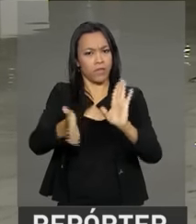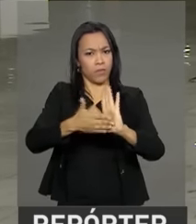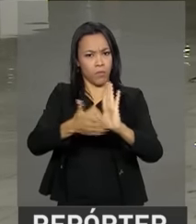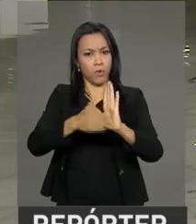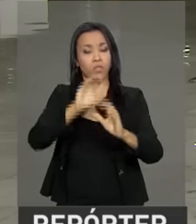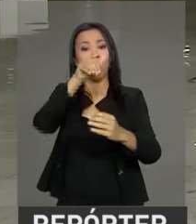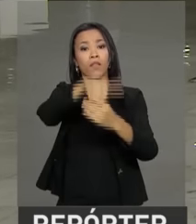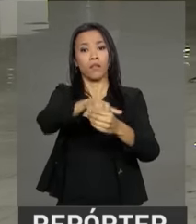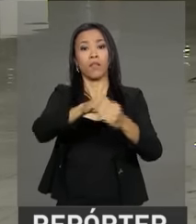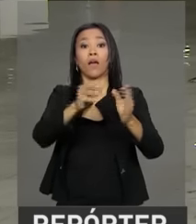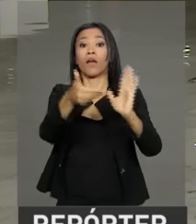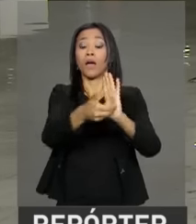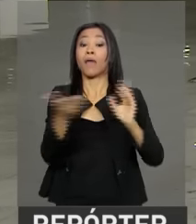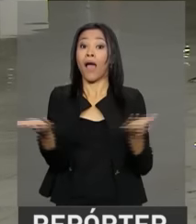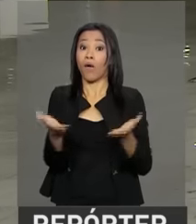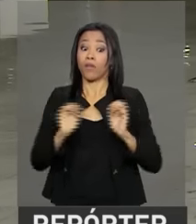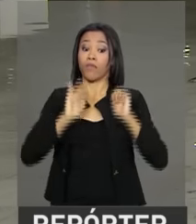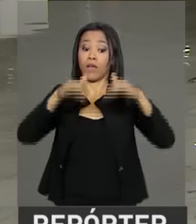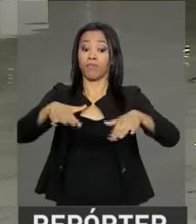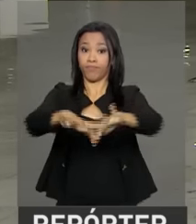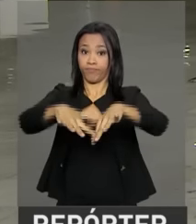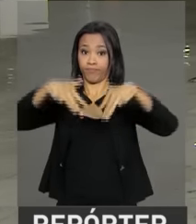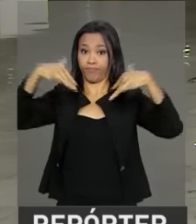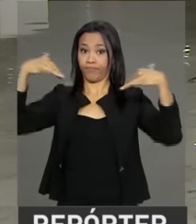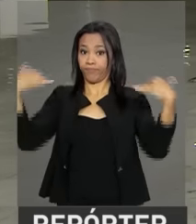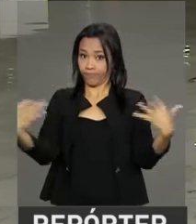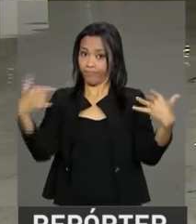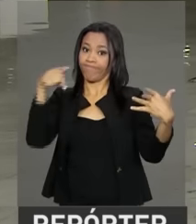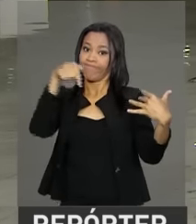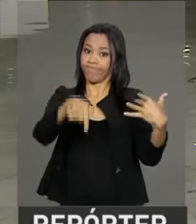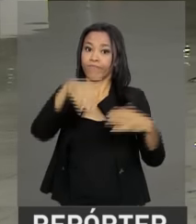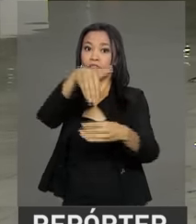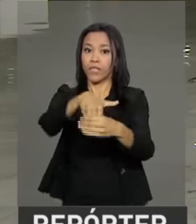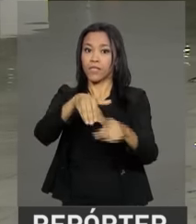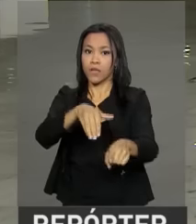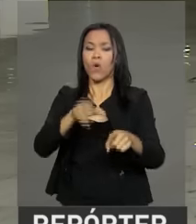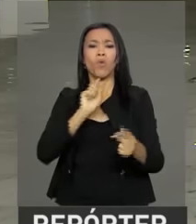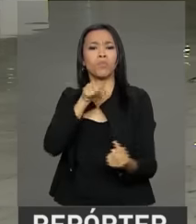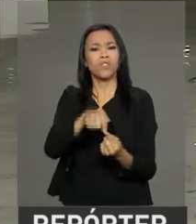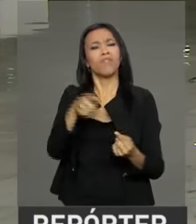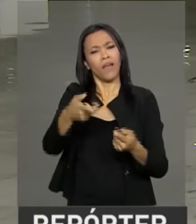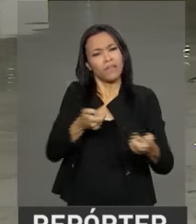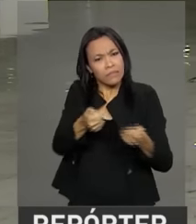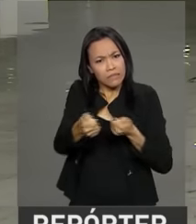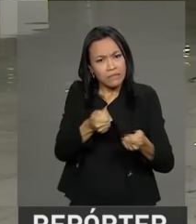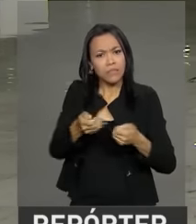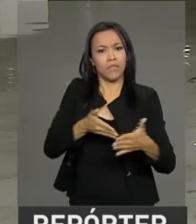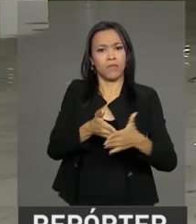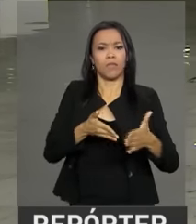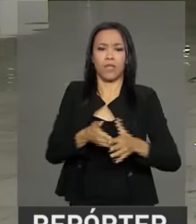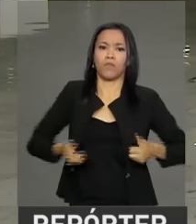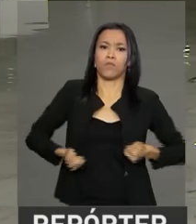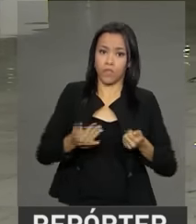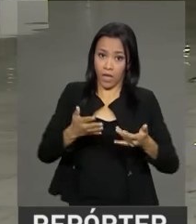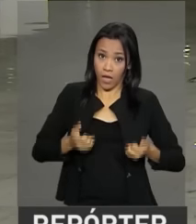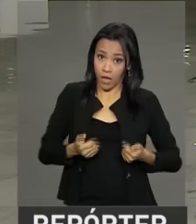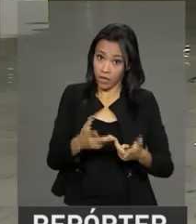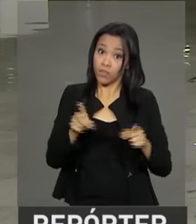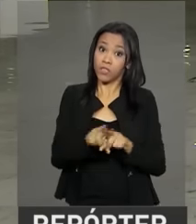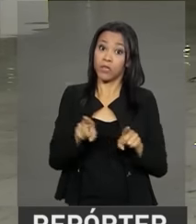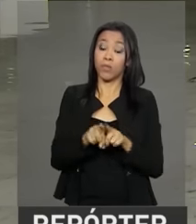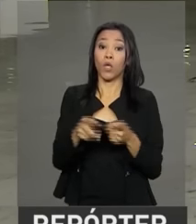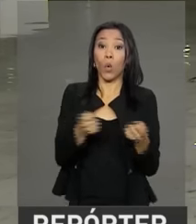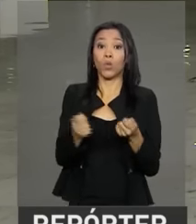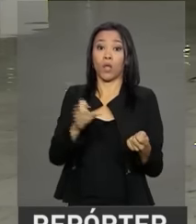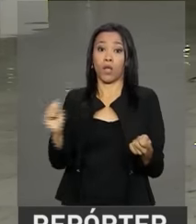votada nesta semana no plenário da casa a ideia do governo é conter as despesas públicas para baixar os juros e retomar o crescimento da